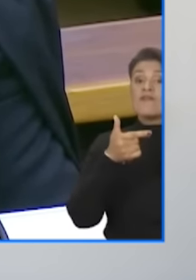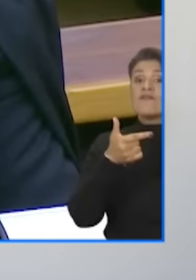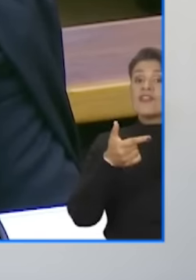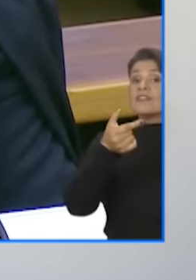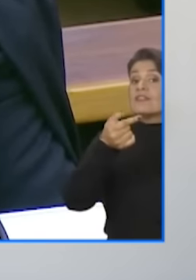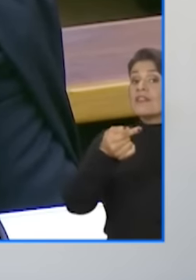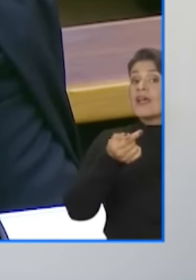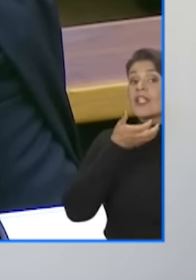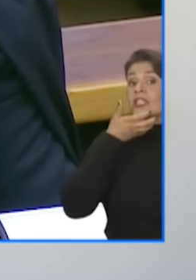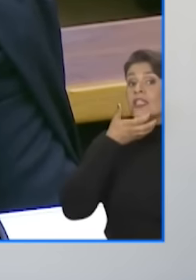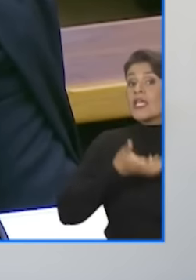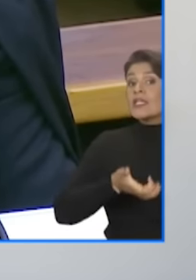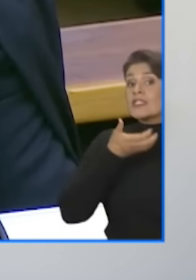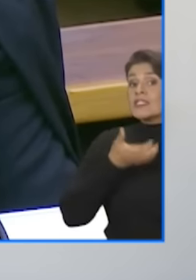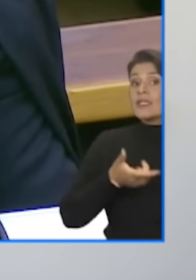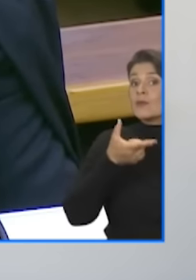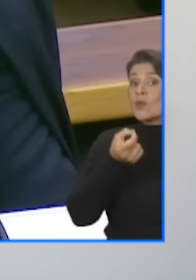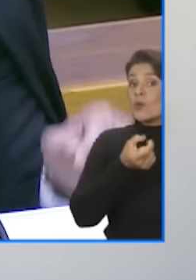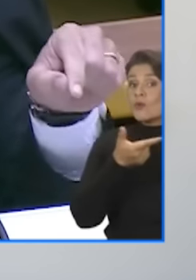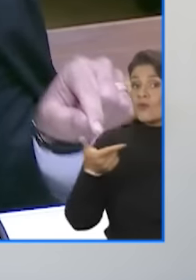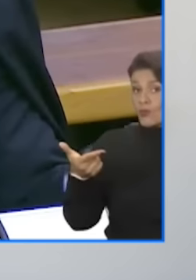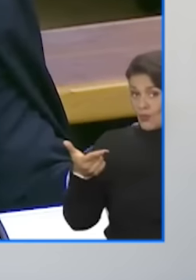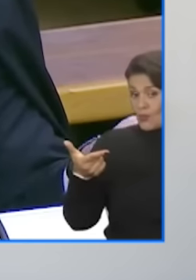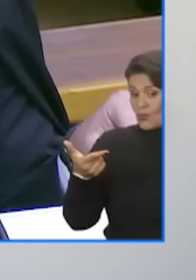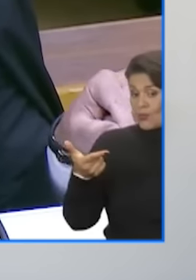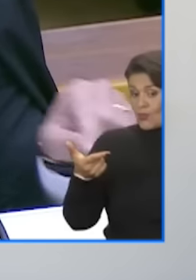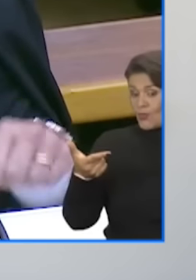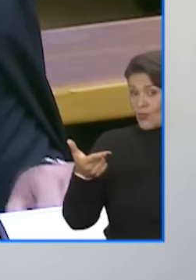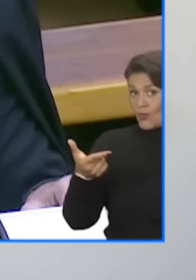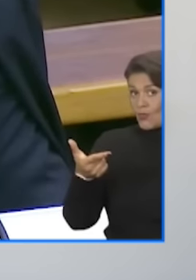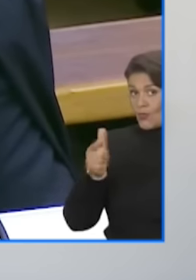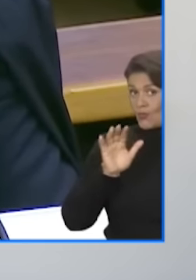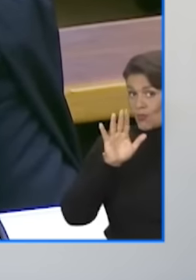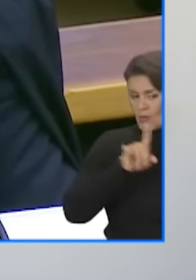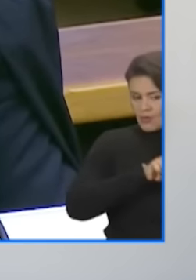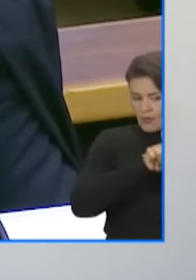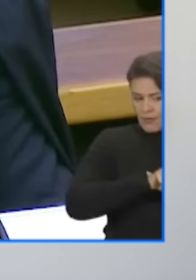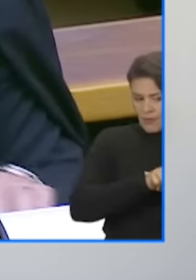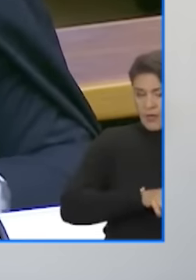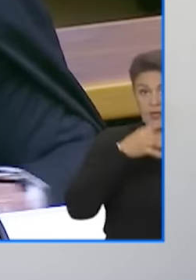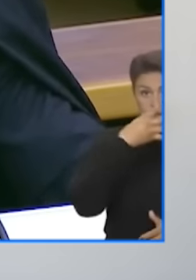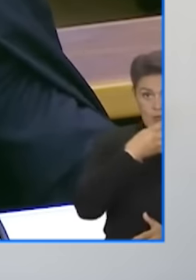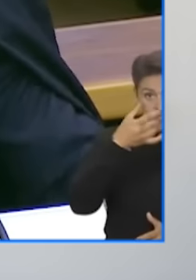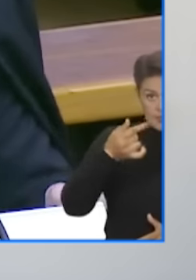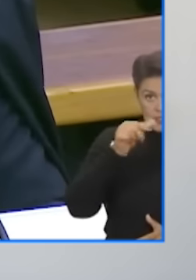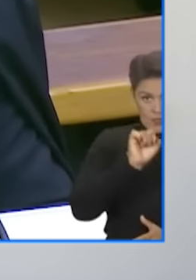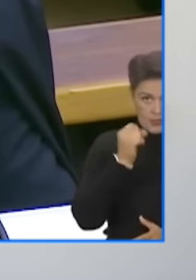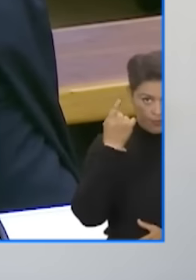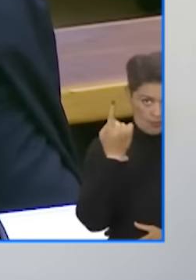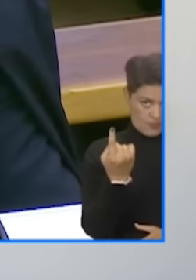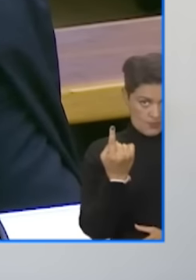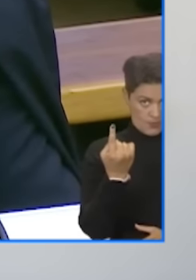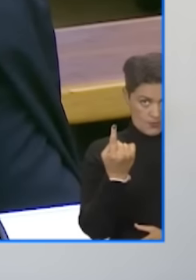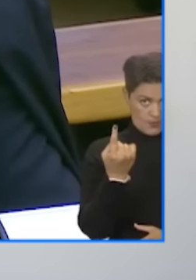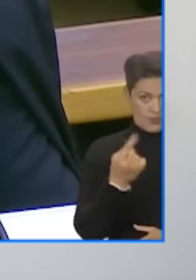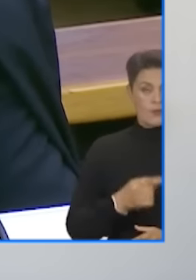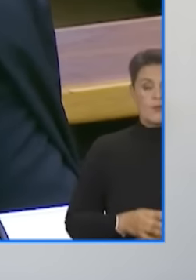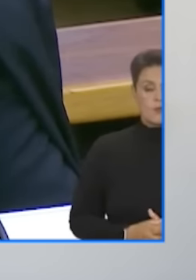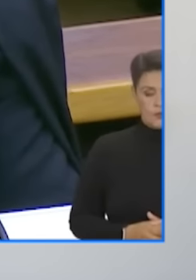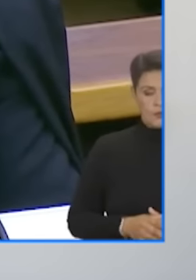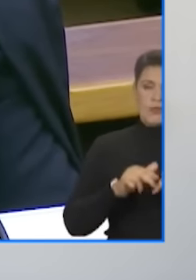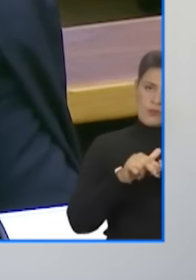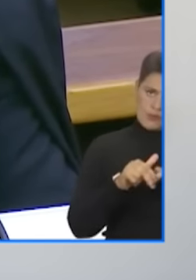ideal? A confusão aí dos gabinetes não é o ideal. O ideal é que os gabinetes tenham essa separação de finalidades.